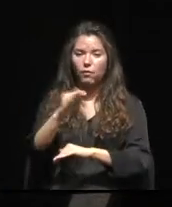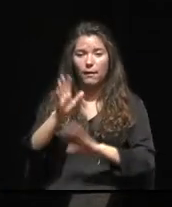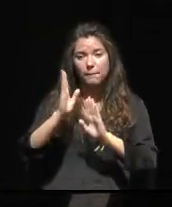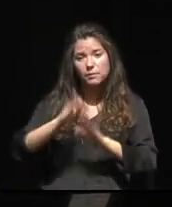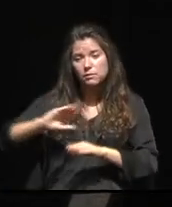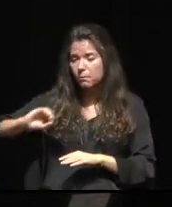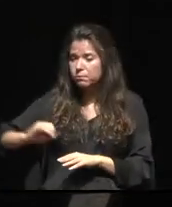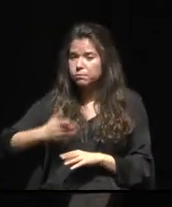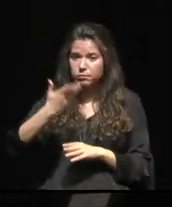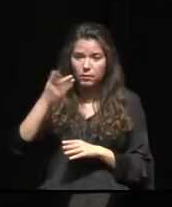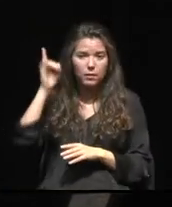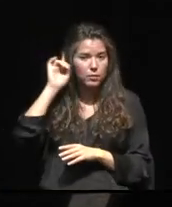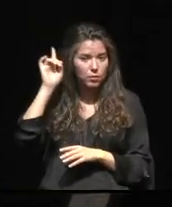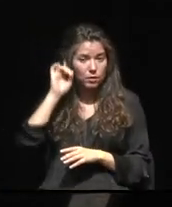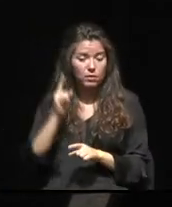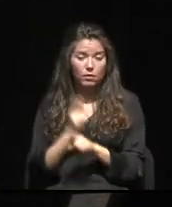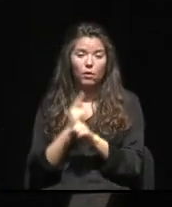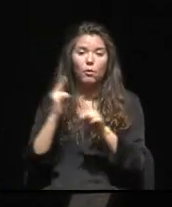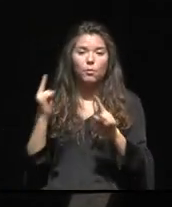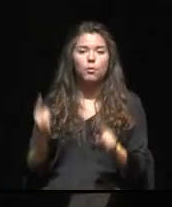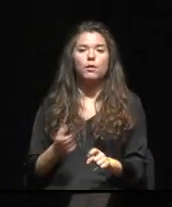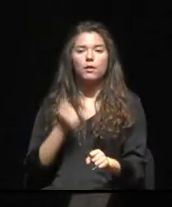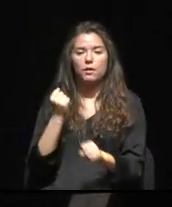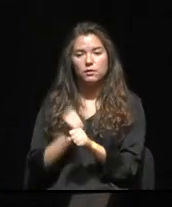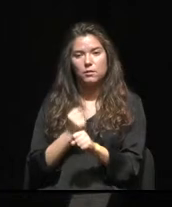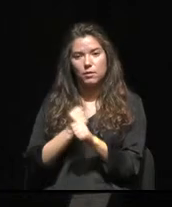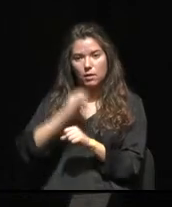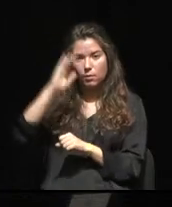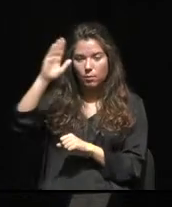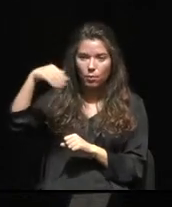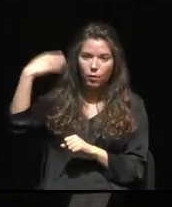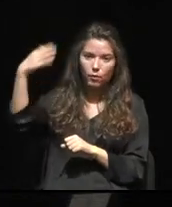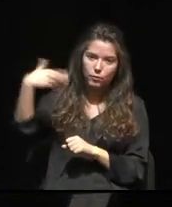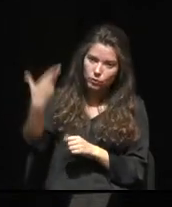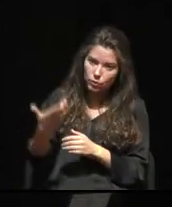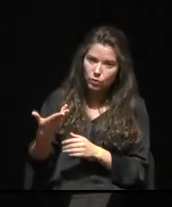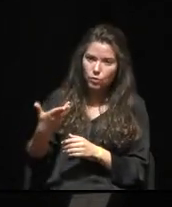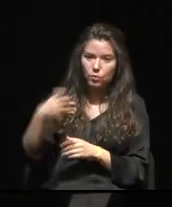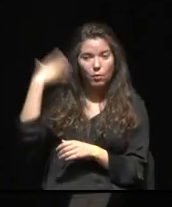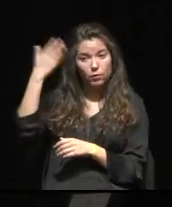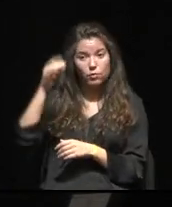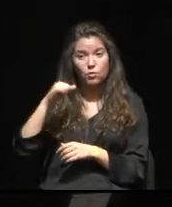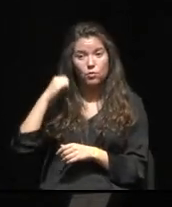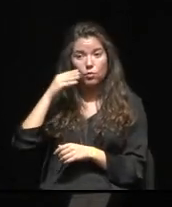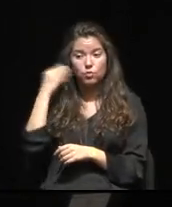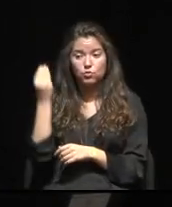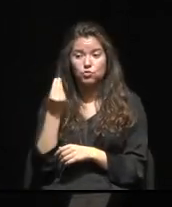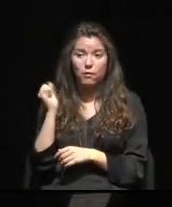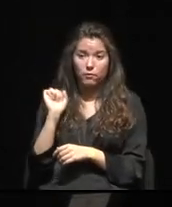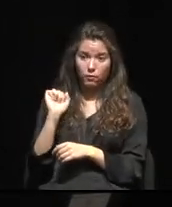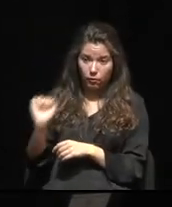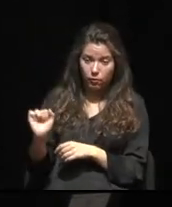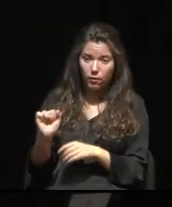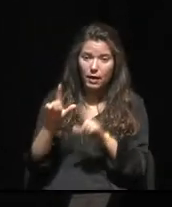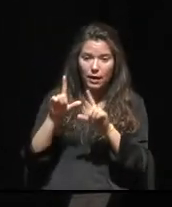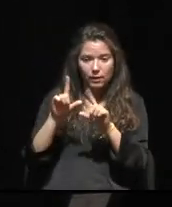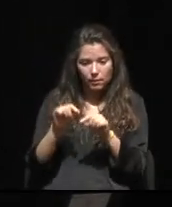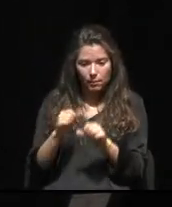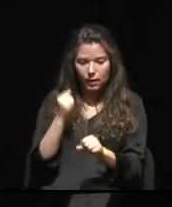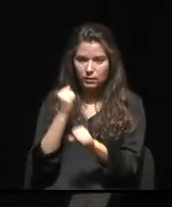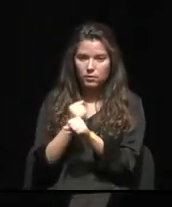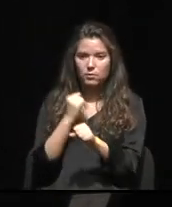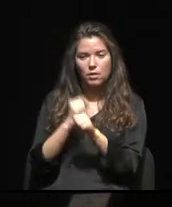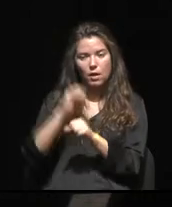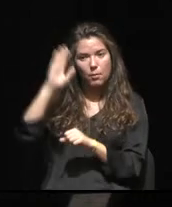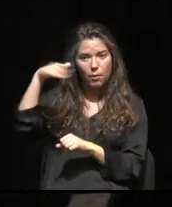uma prioridade até porque trabalhar para o futuro para futuro dos jovens é em consequência trabalhar para